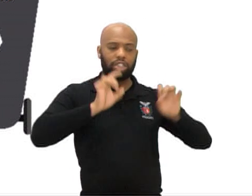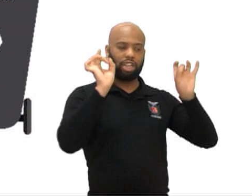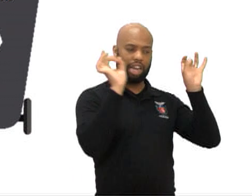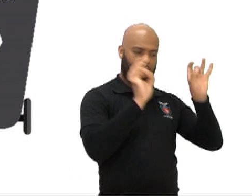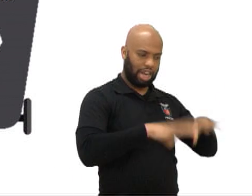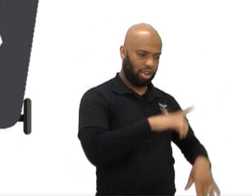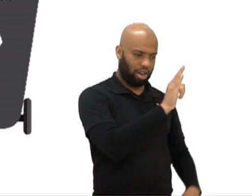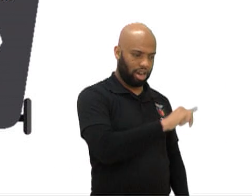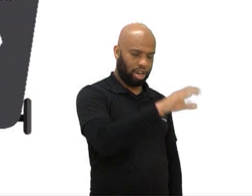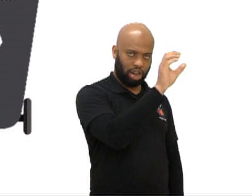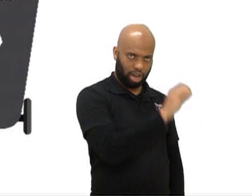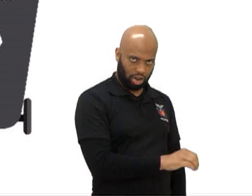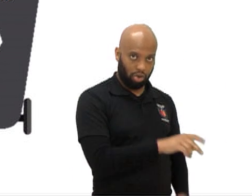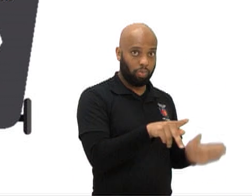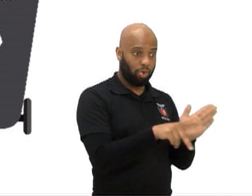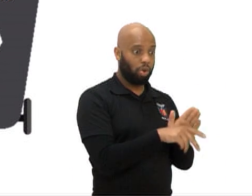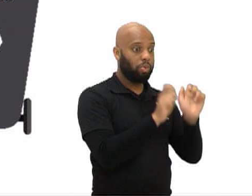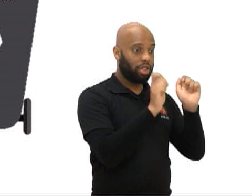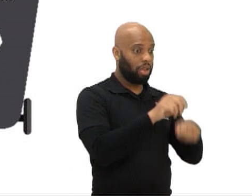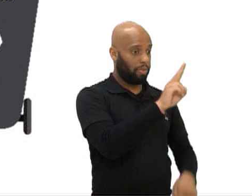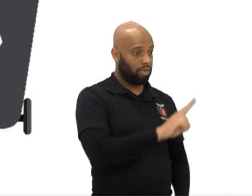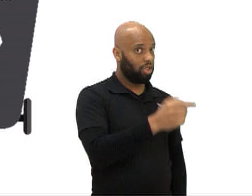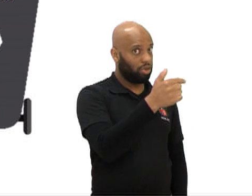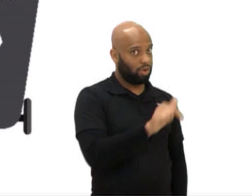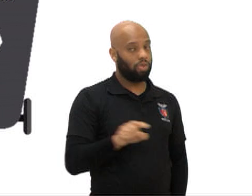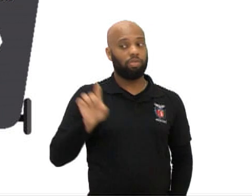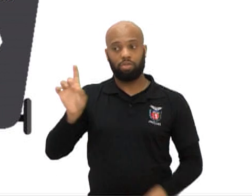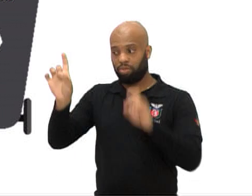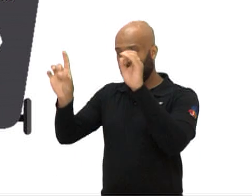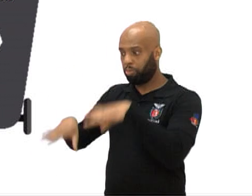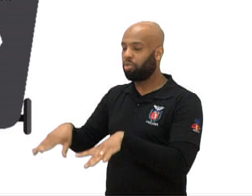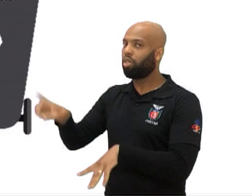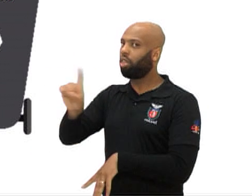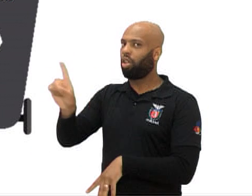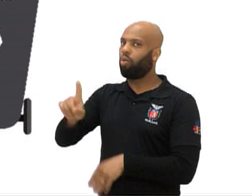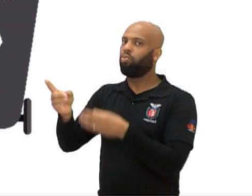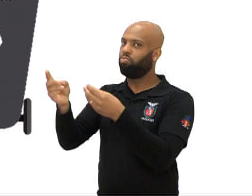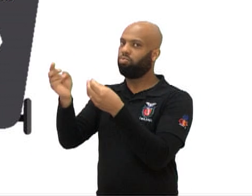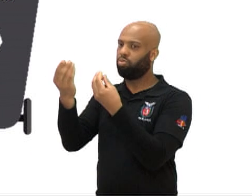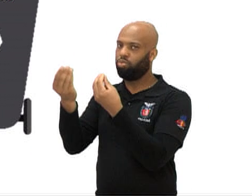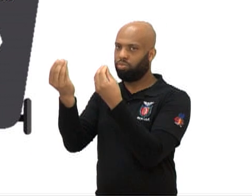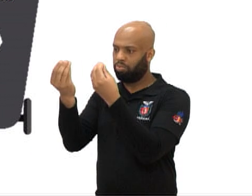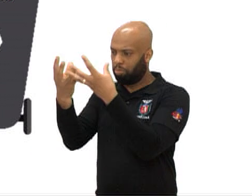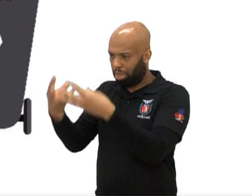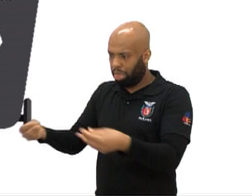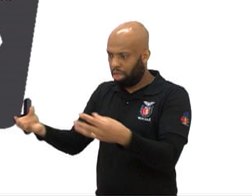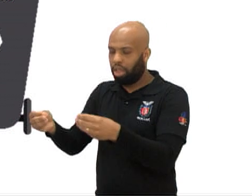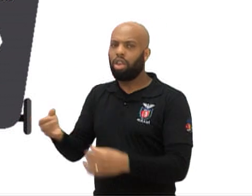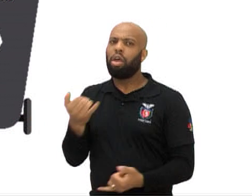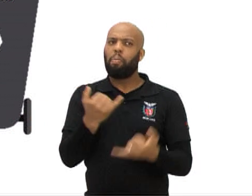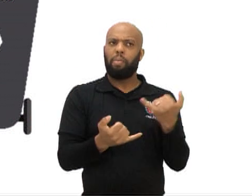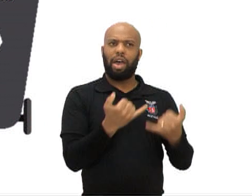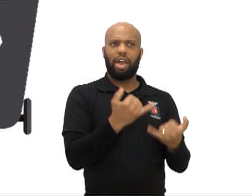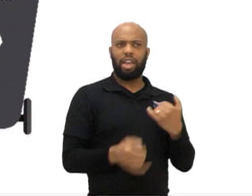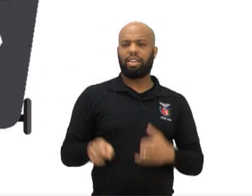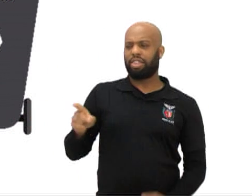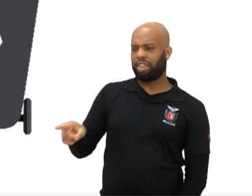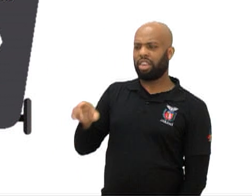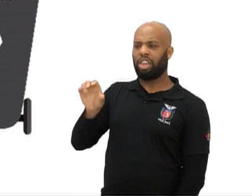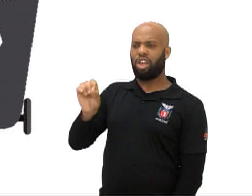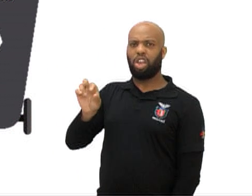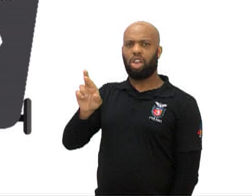orgânico, nós temos uma impressão de que o orgânico não é reciclável.